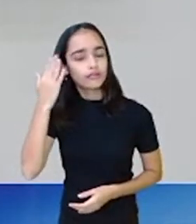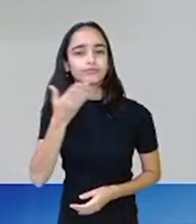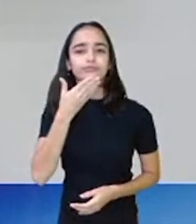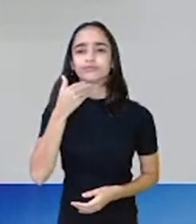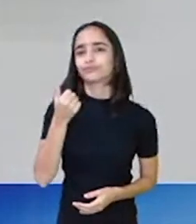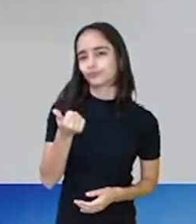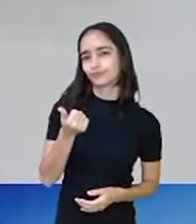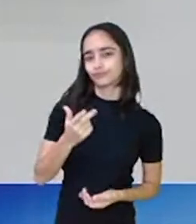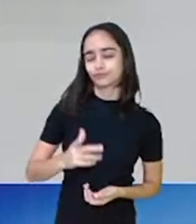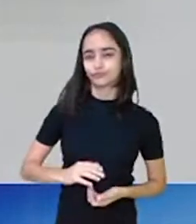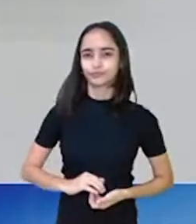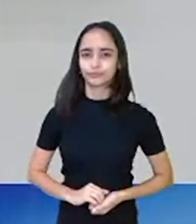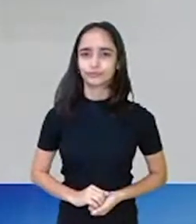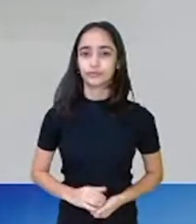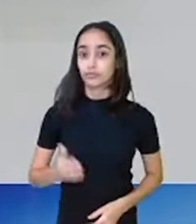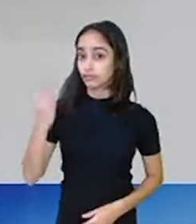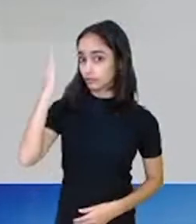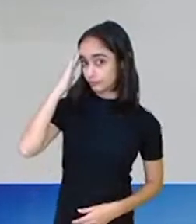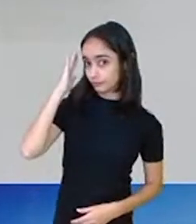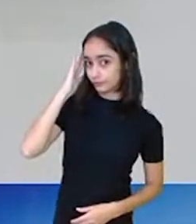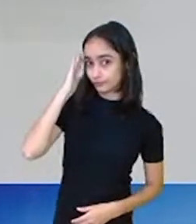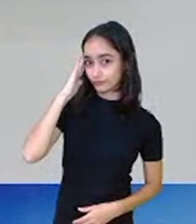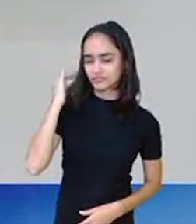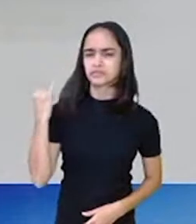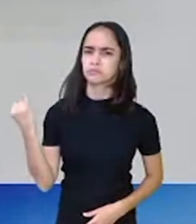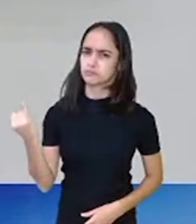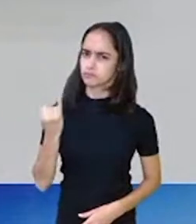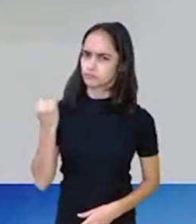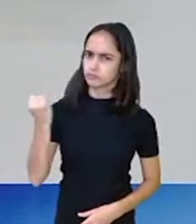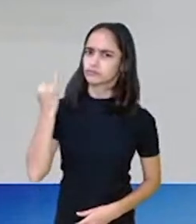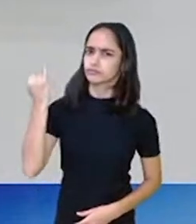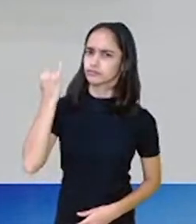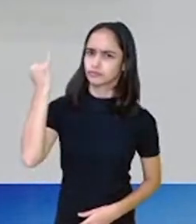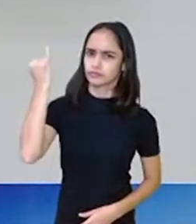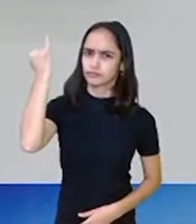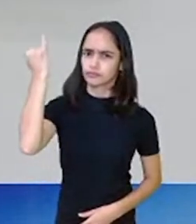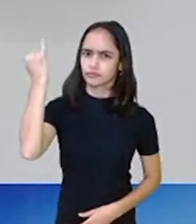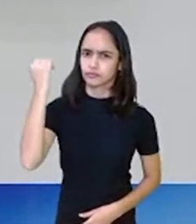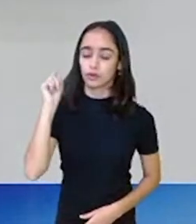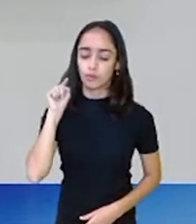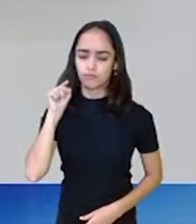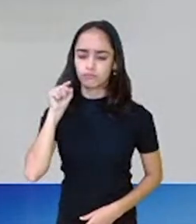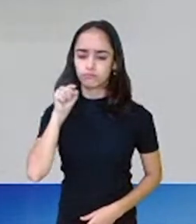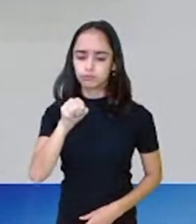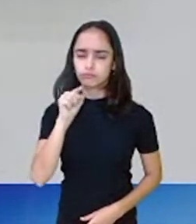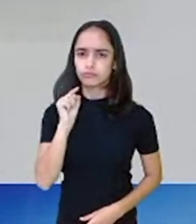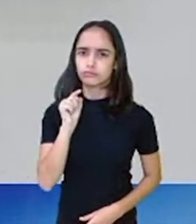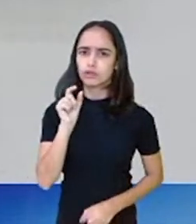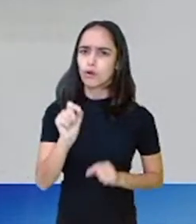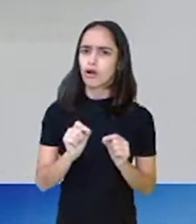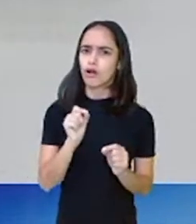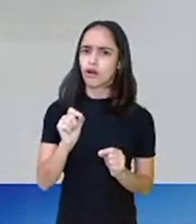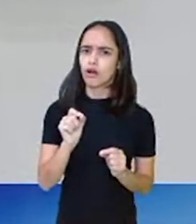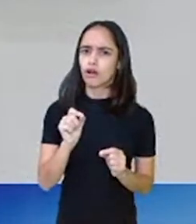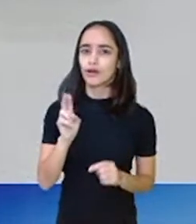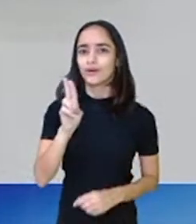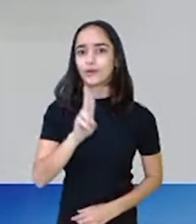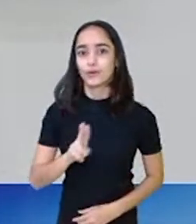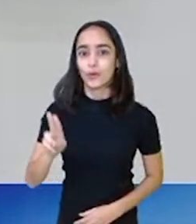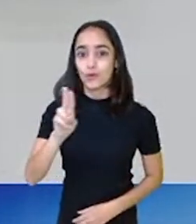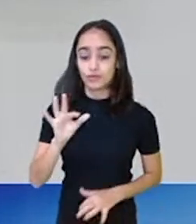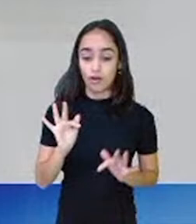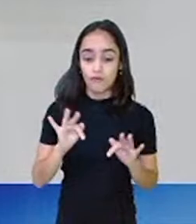está lendo. Entenderam? Isso é muito importante. Ponto final é usado ao final